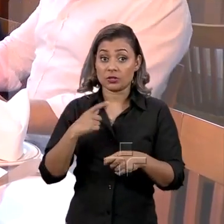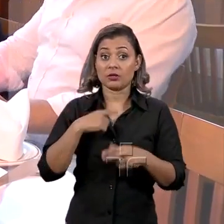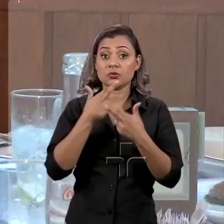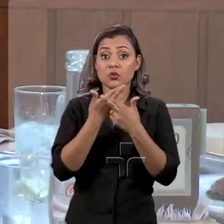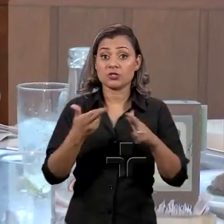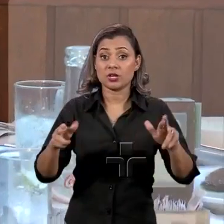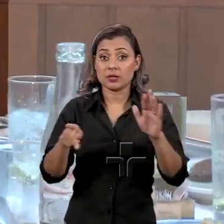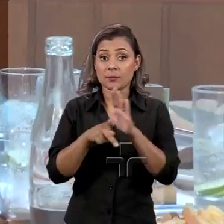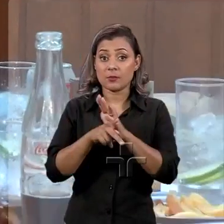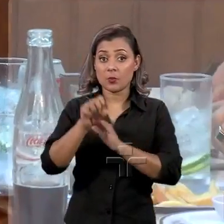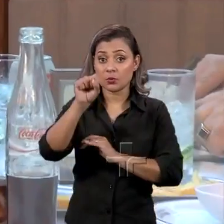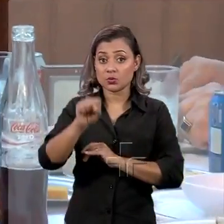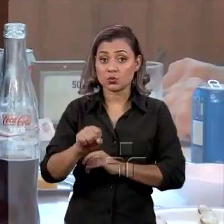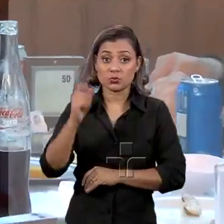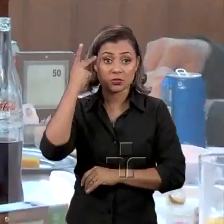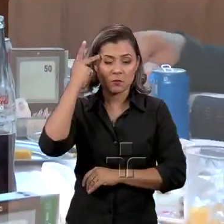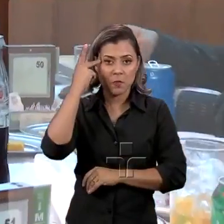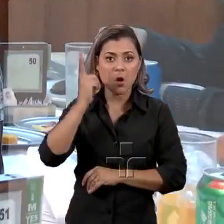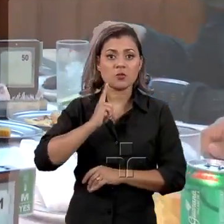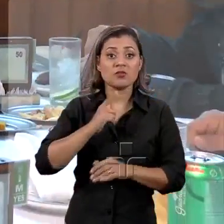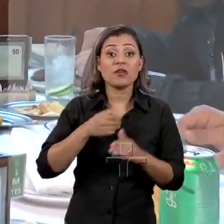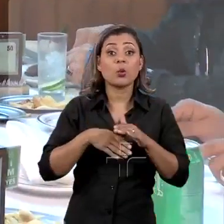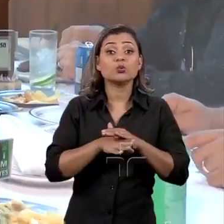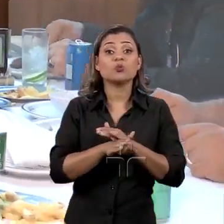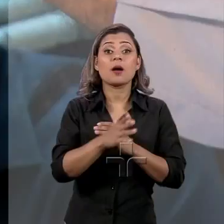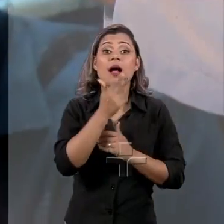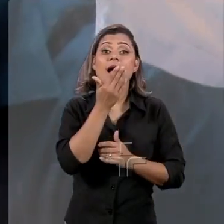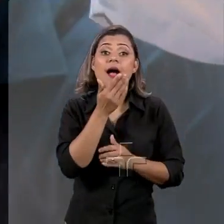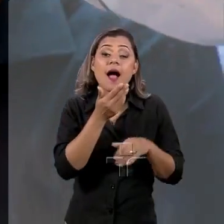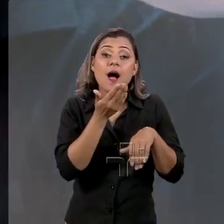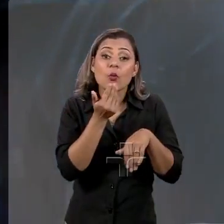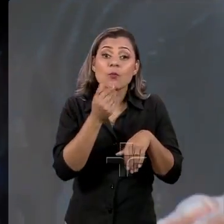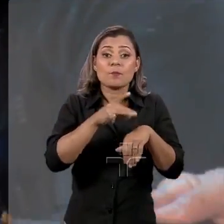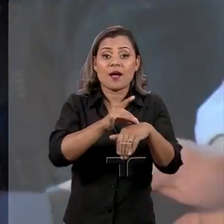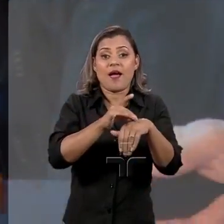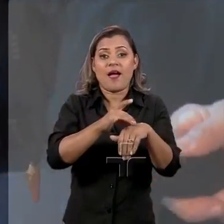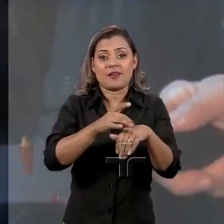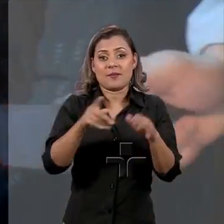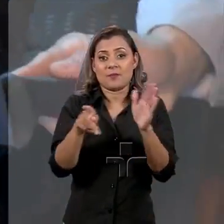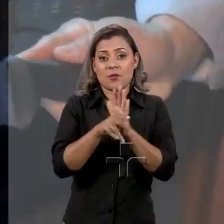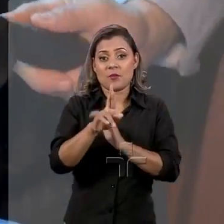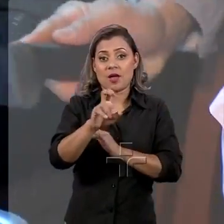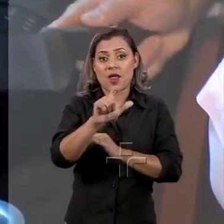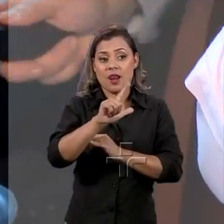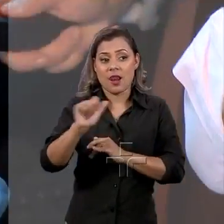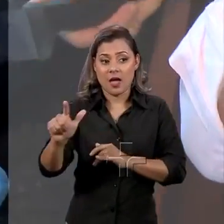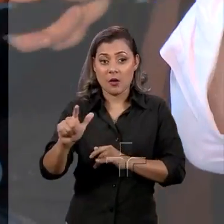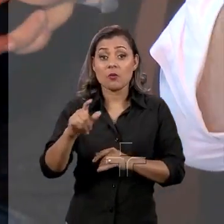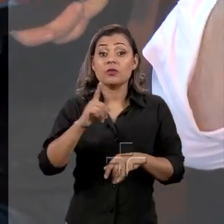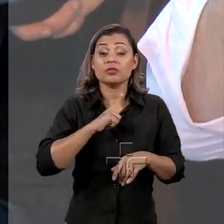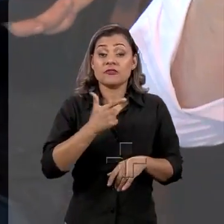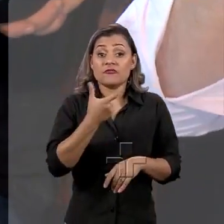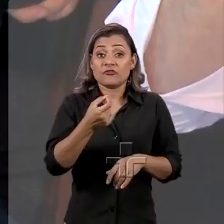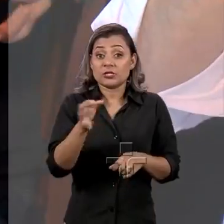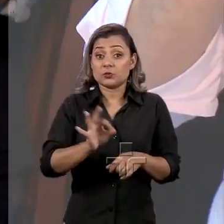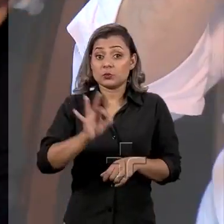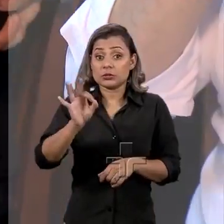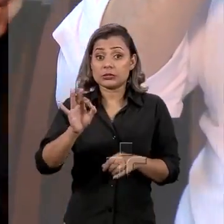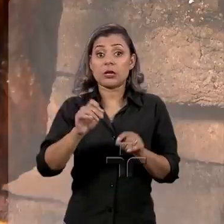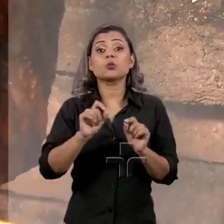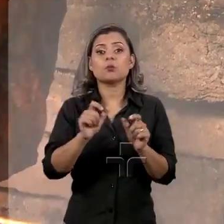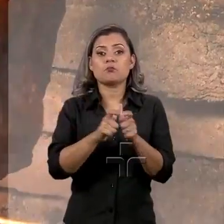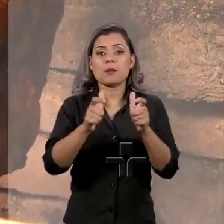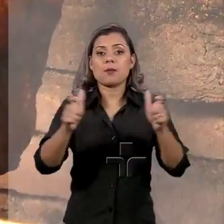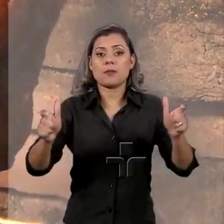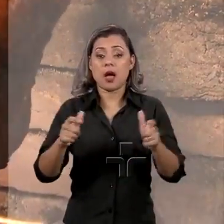de São Paulo, se adaptou aos costumes para servir a carne halal. A procura pelo produto cresceu cerca de 20% em pouco mais de um